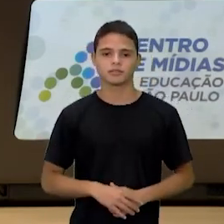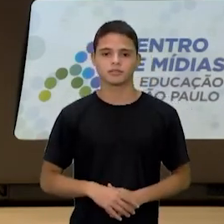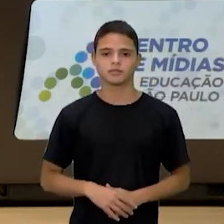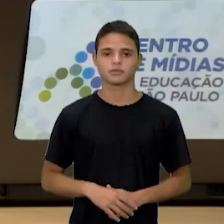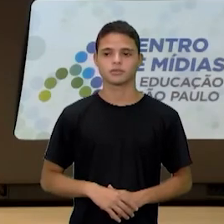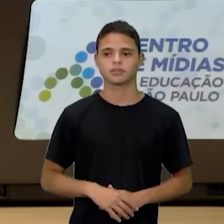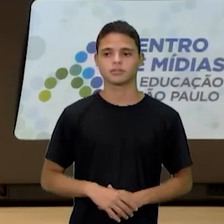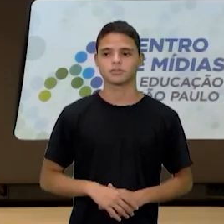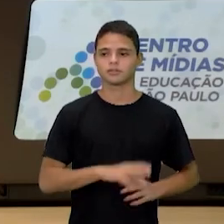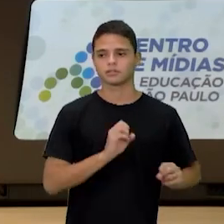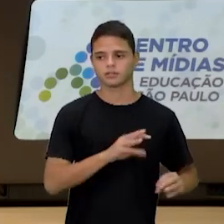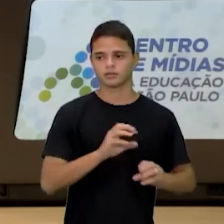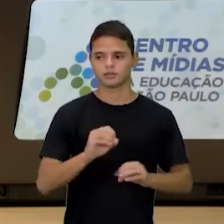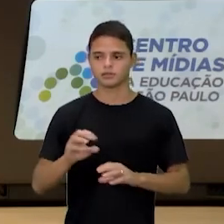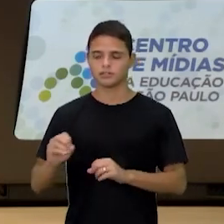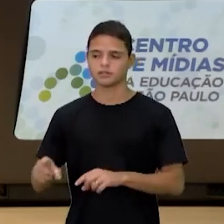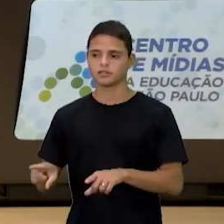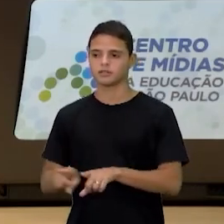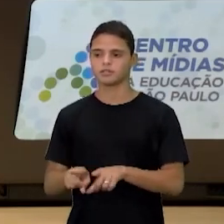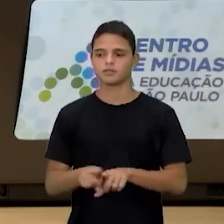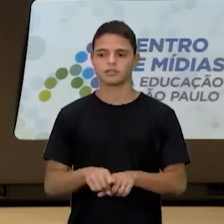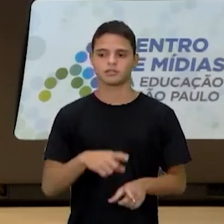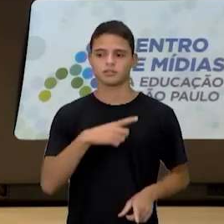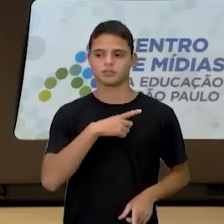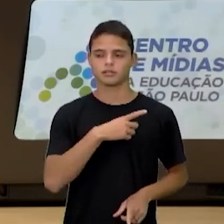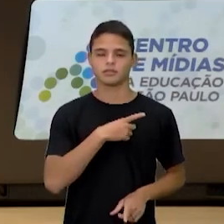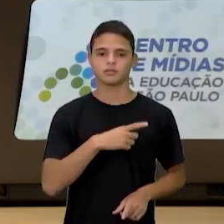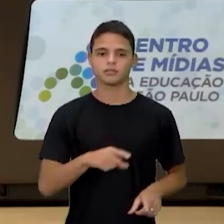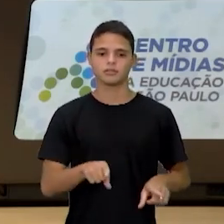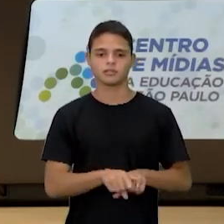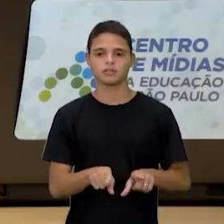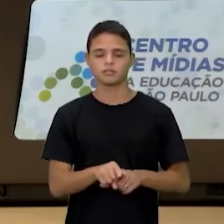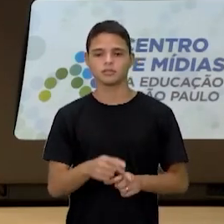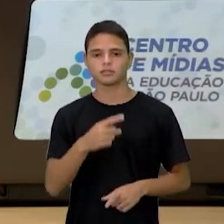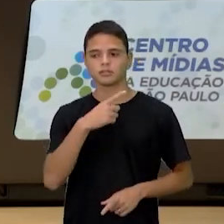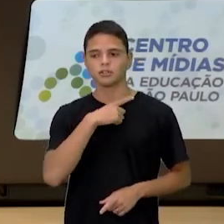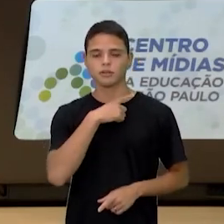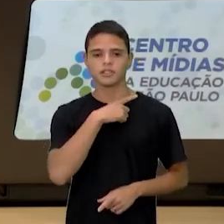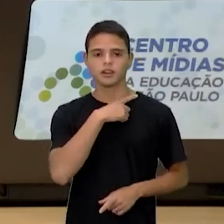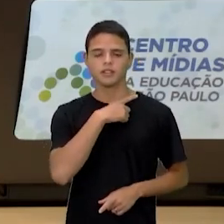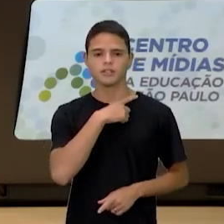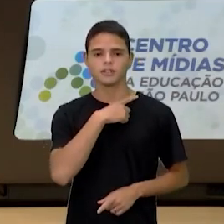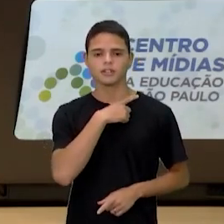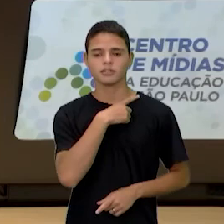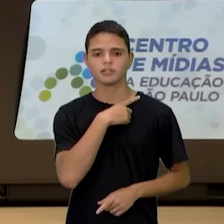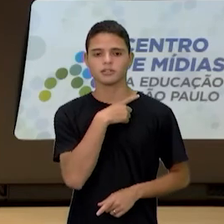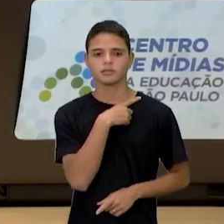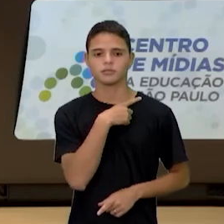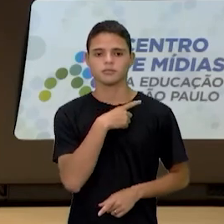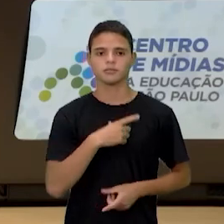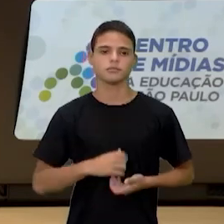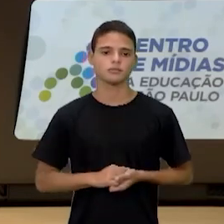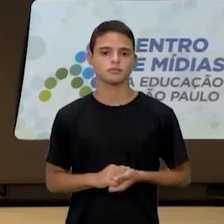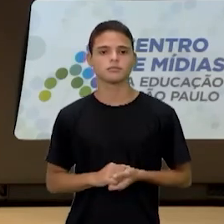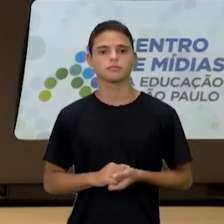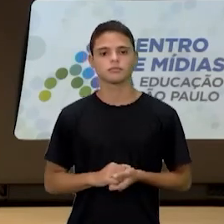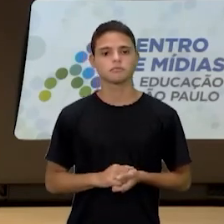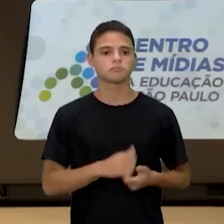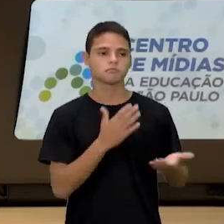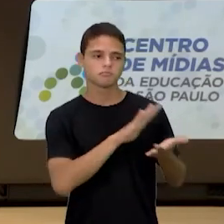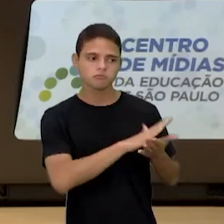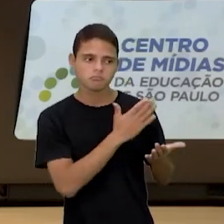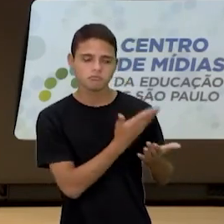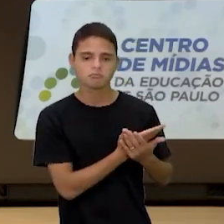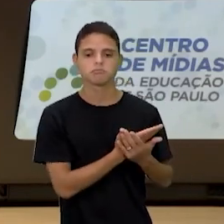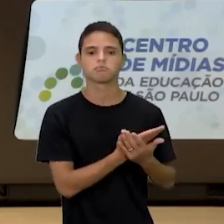fala de ensinar na escola, essa questão da consciência Exatamente. mesmo, né? Consumo sustentável, o ler, o